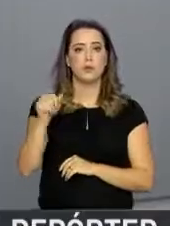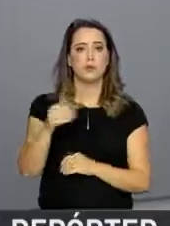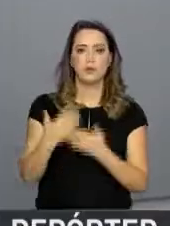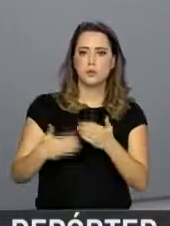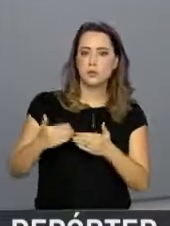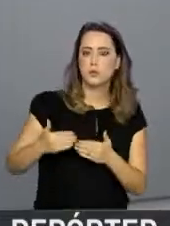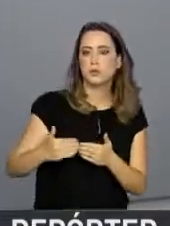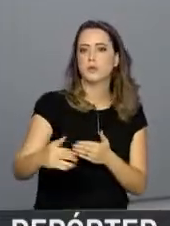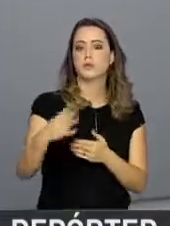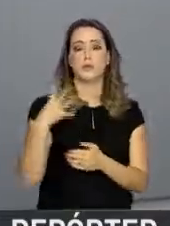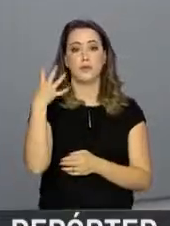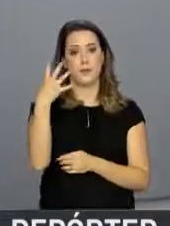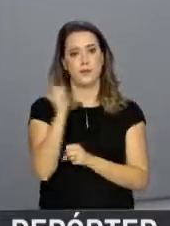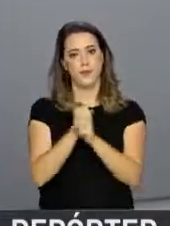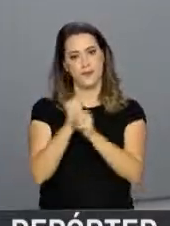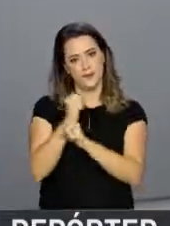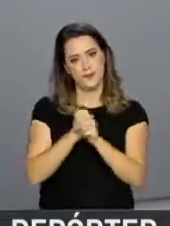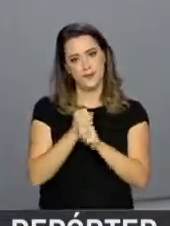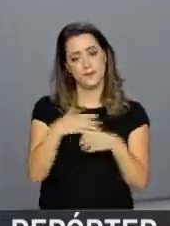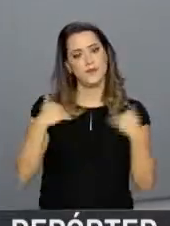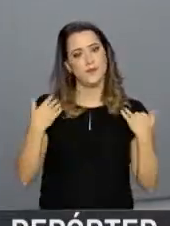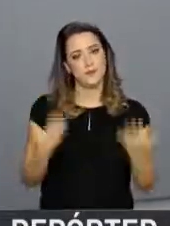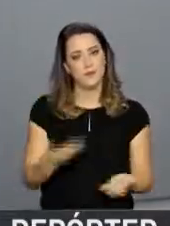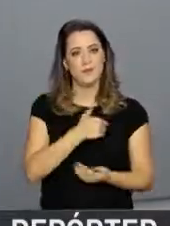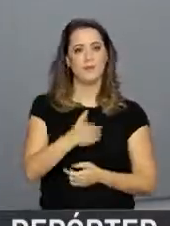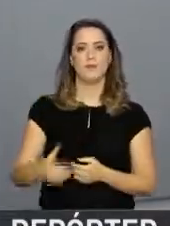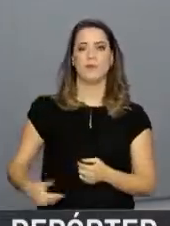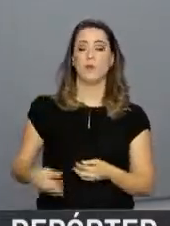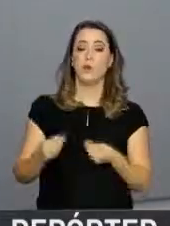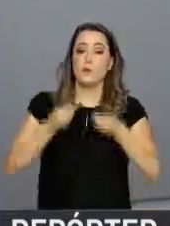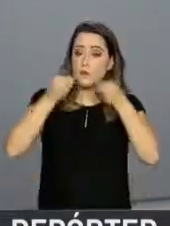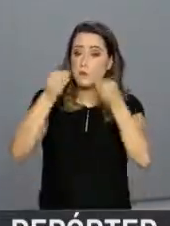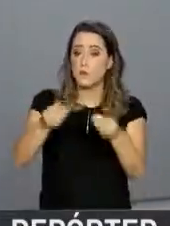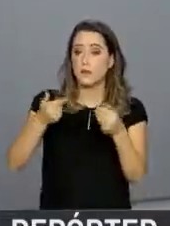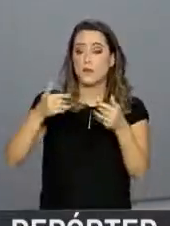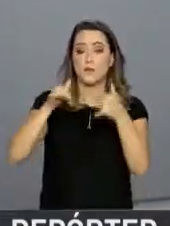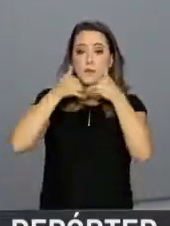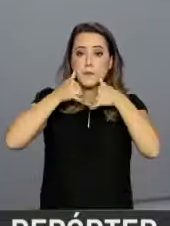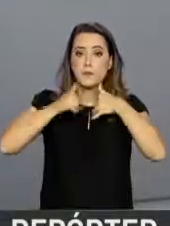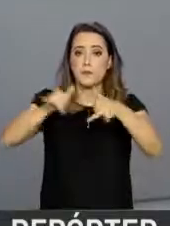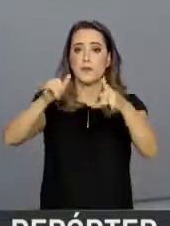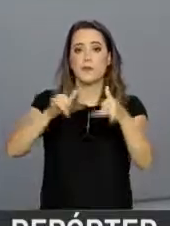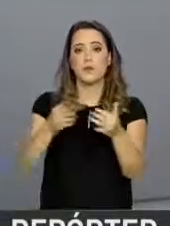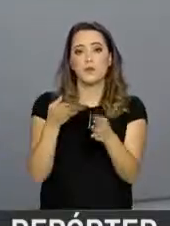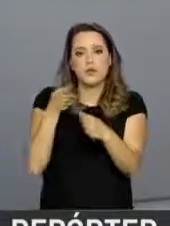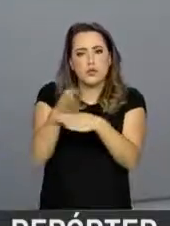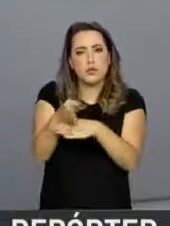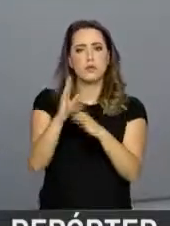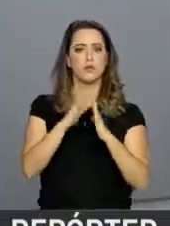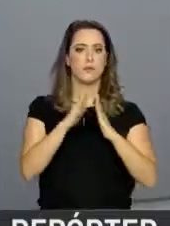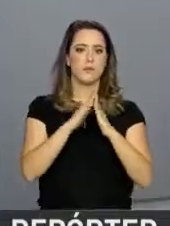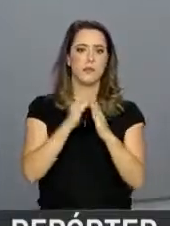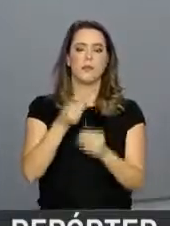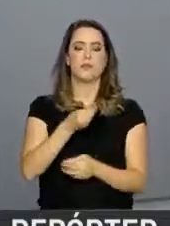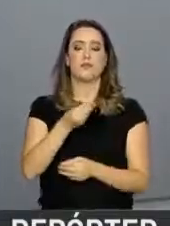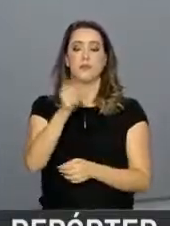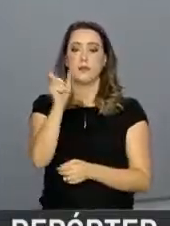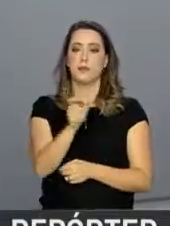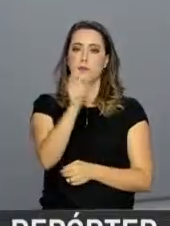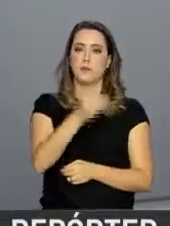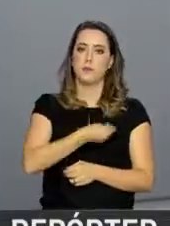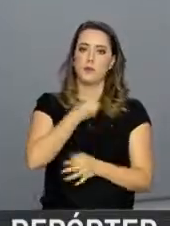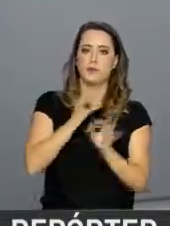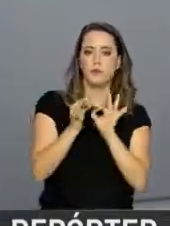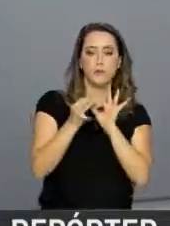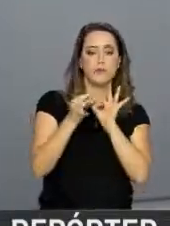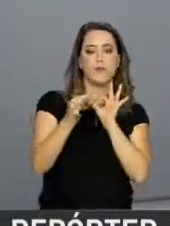foi prorrogado por mais 4 anos. Com isso, o governo garante que a luz elétrica entre na casa de quem vive nas localidades